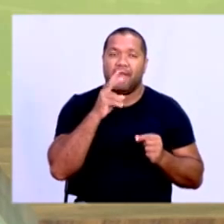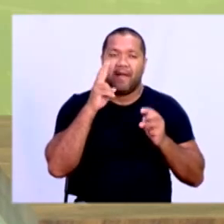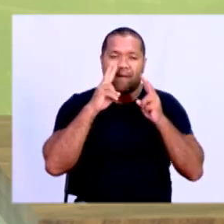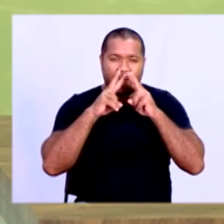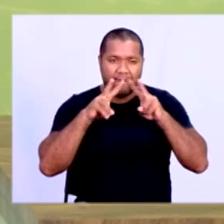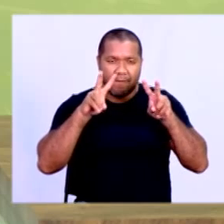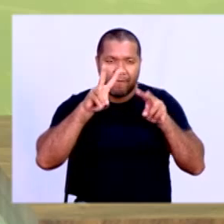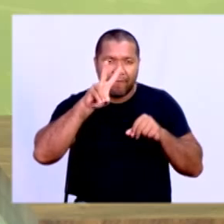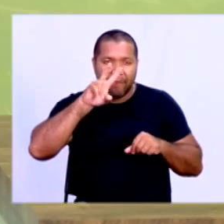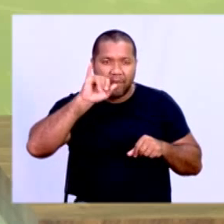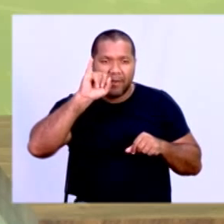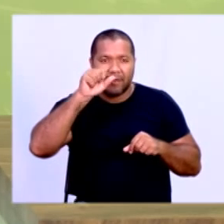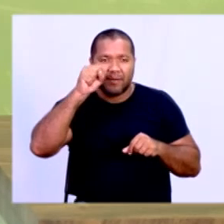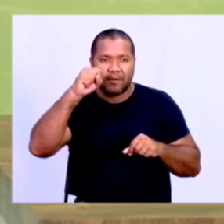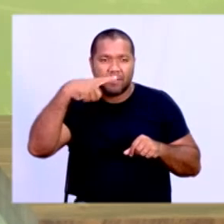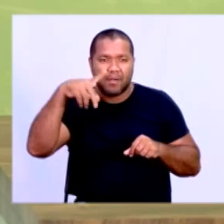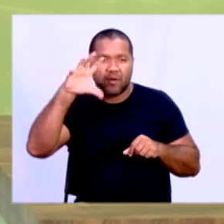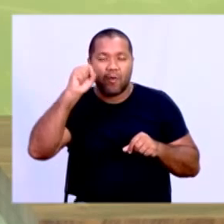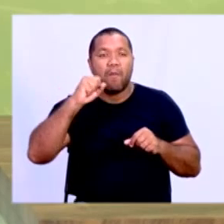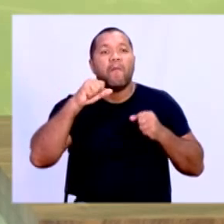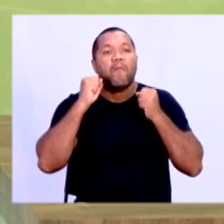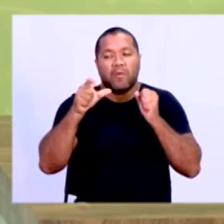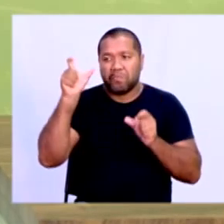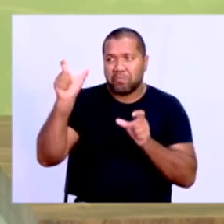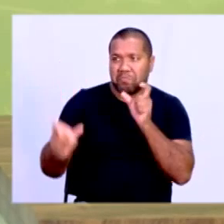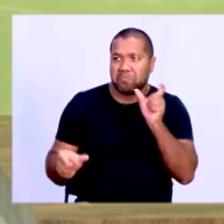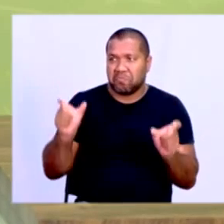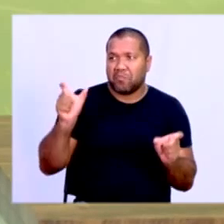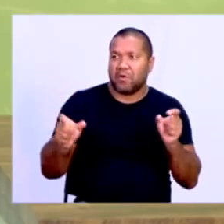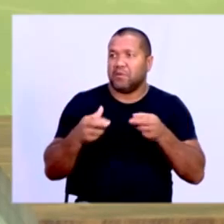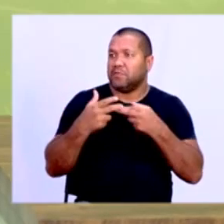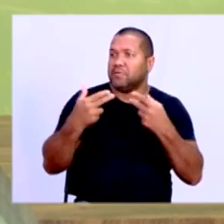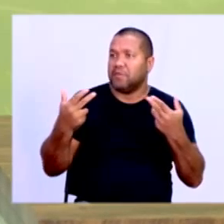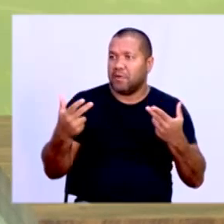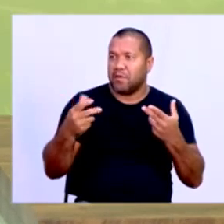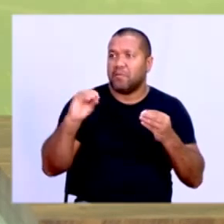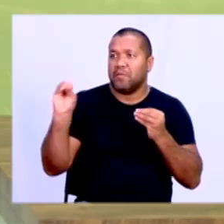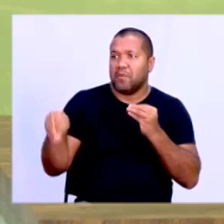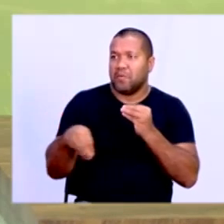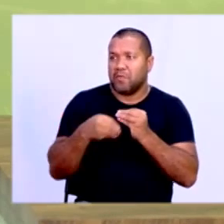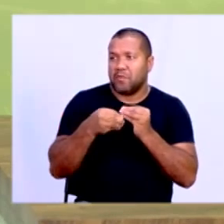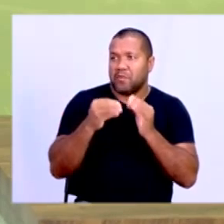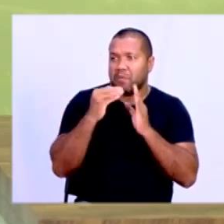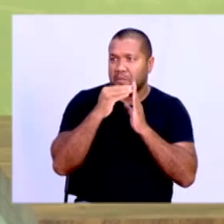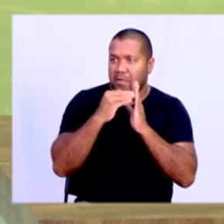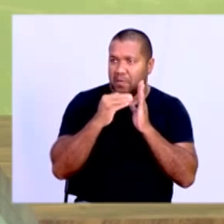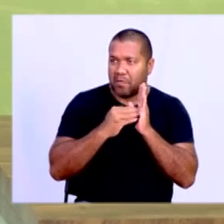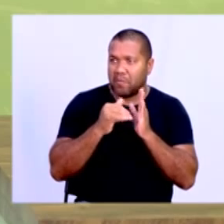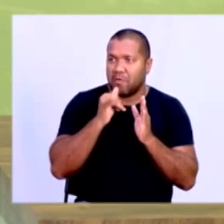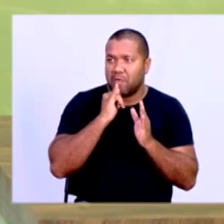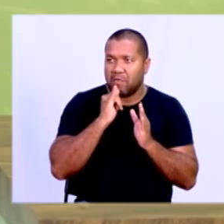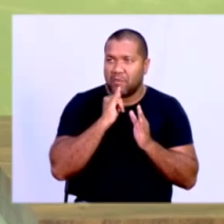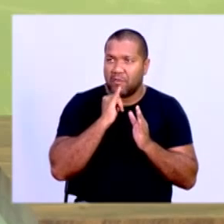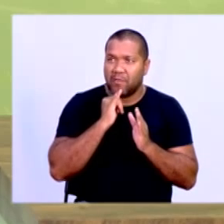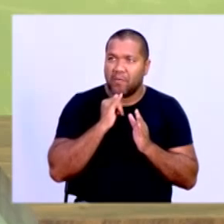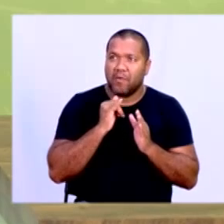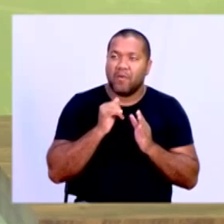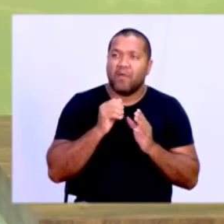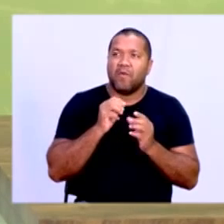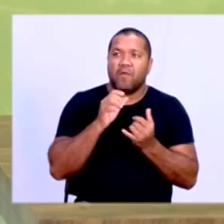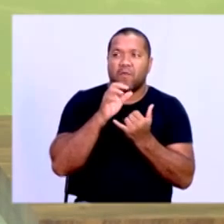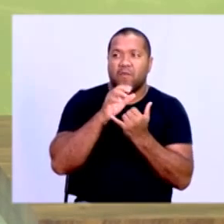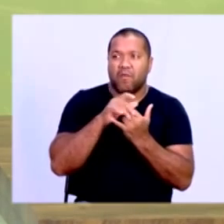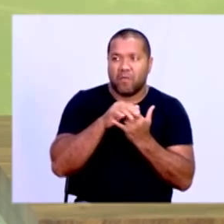ter qualquer tipo de cliente. Então, por exemplo, os aplicativos que nós usamos, como, por exemplo, o aplicativo do Facebook,